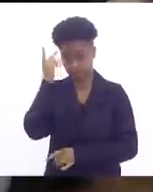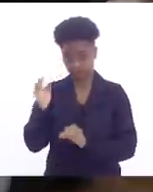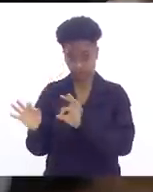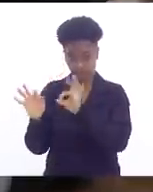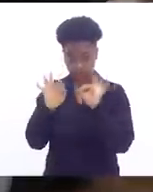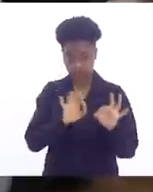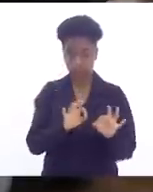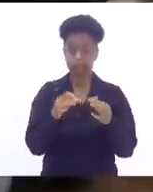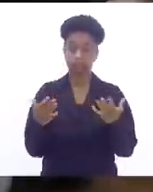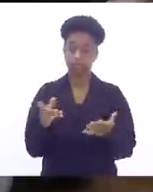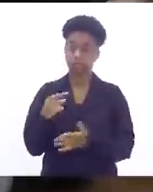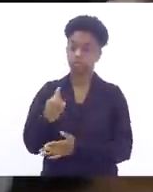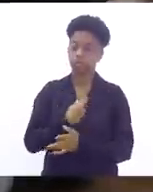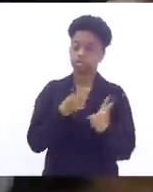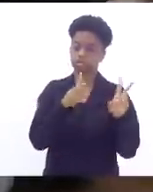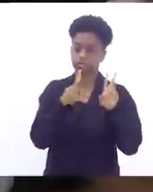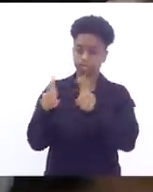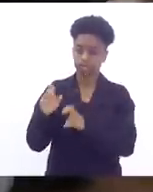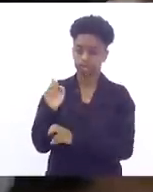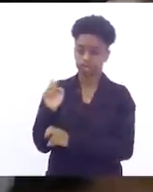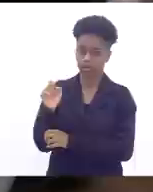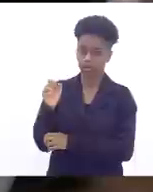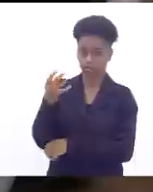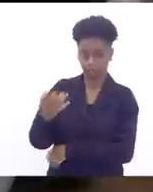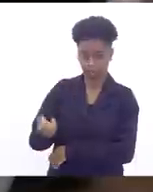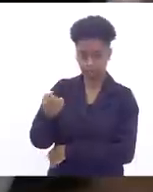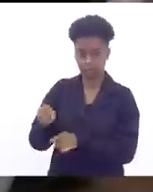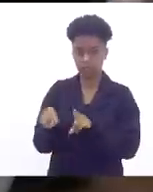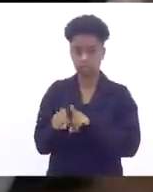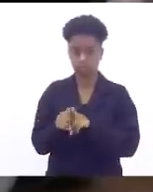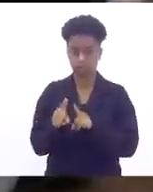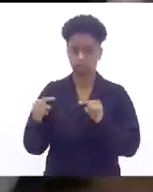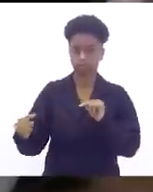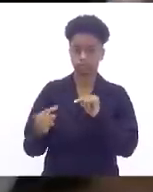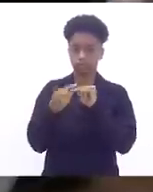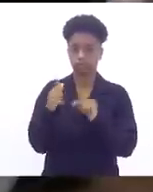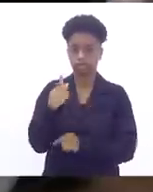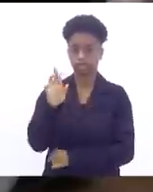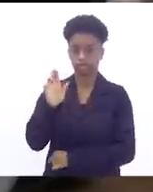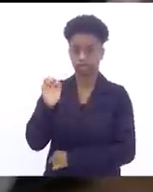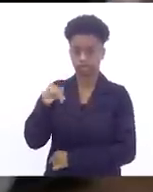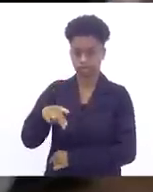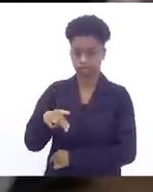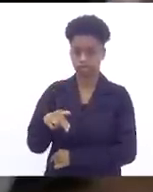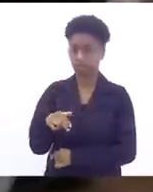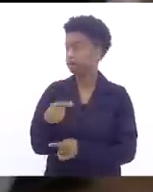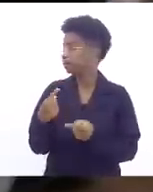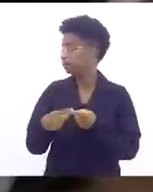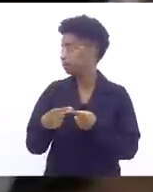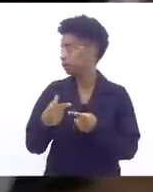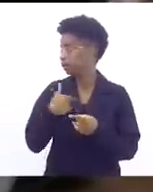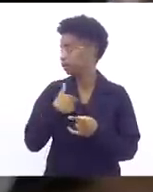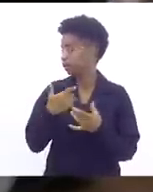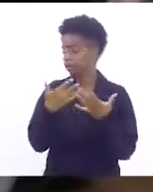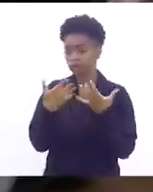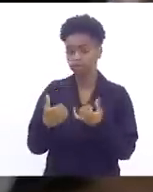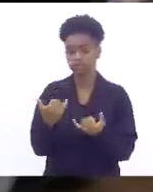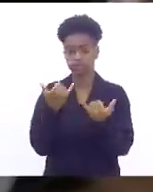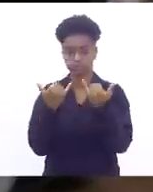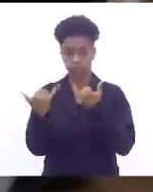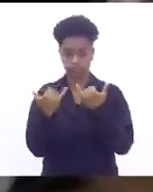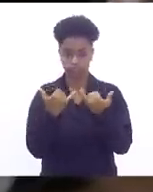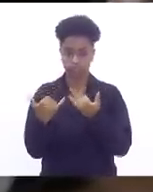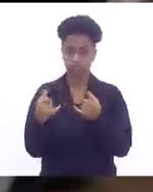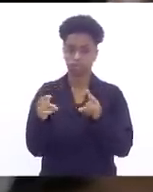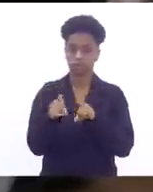a nossa questão das pensionistas também em relação a grana quando eu recebi o noticiário noticiado